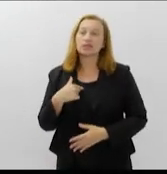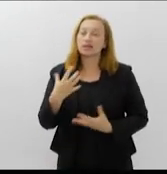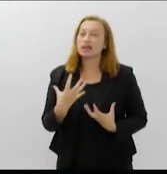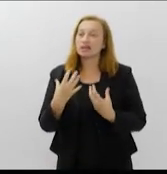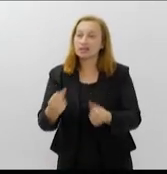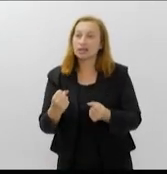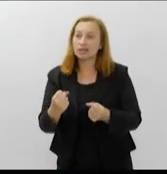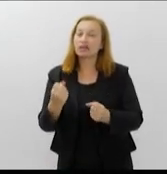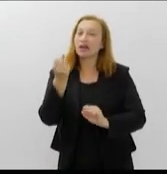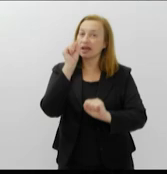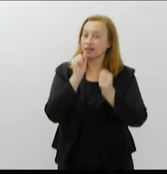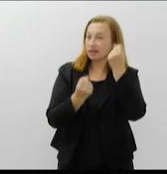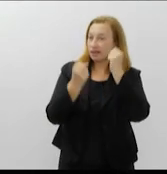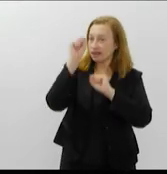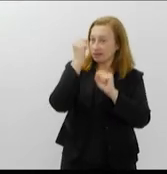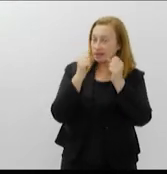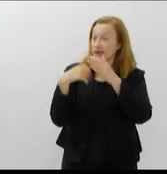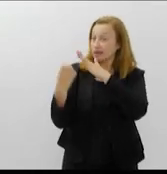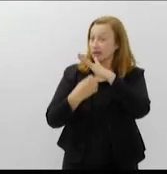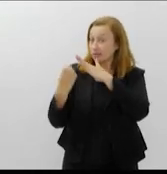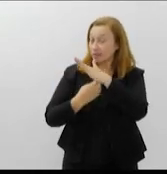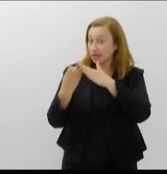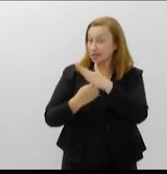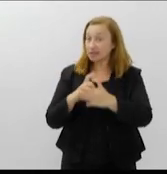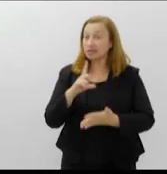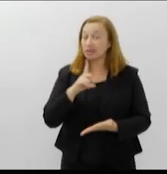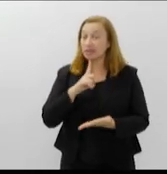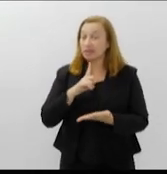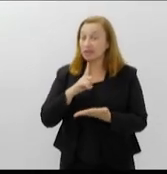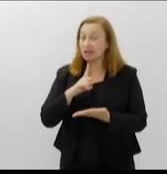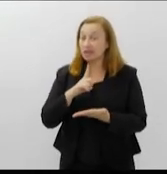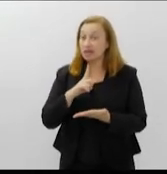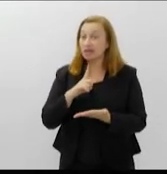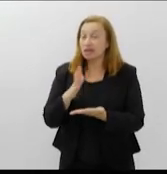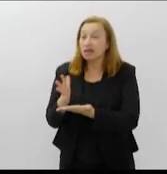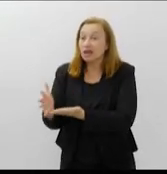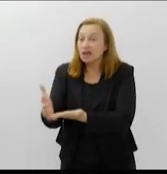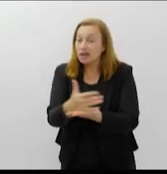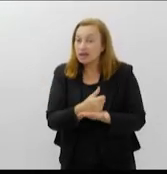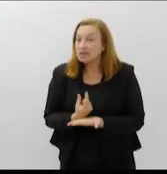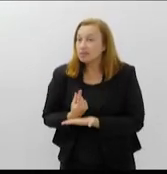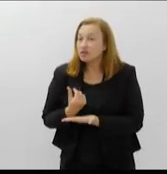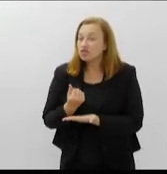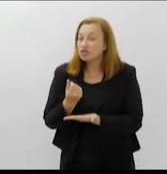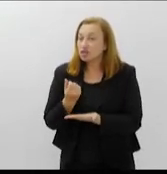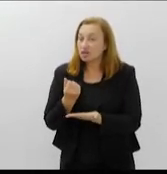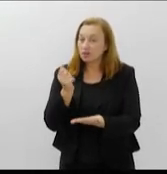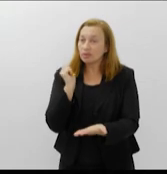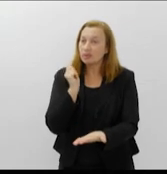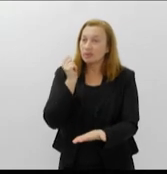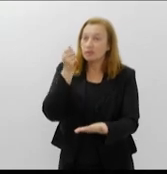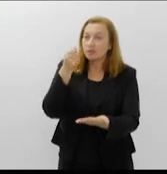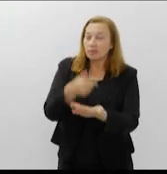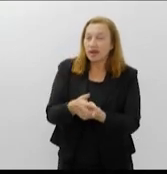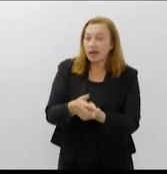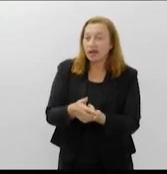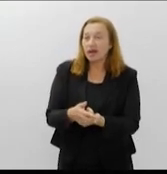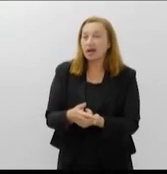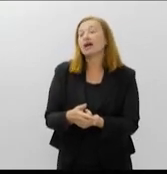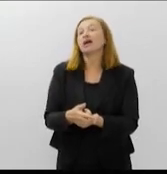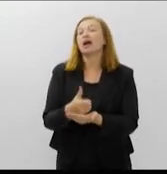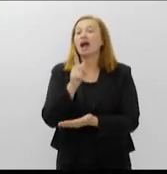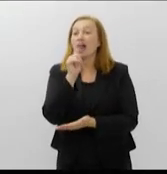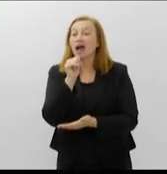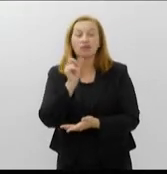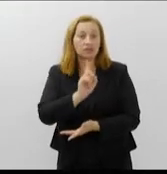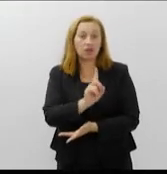da concessionária, que estaria com a população cadastrada e recebendo conta d'água. Não, o que a Prefeitura de Magé